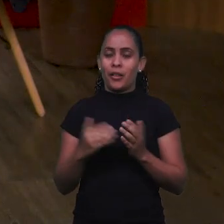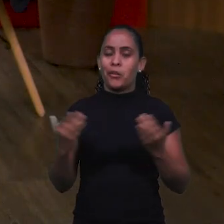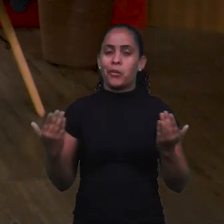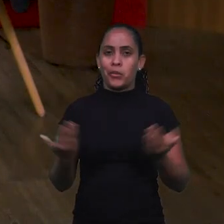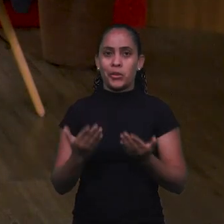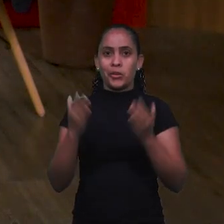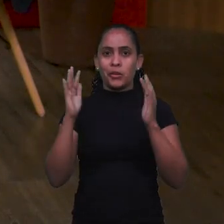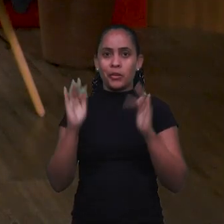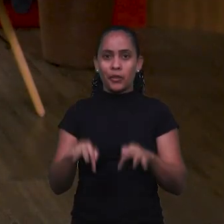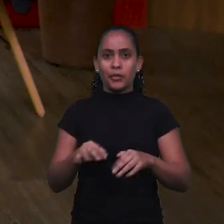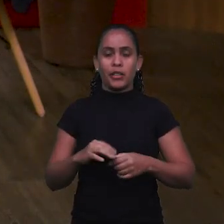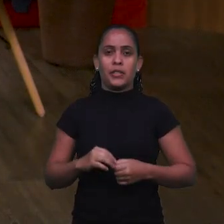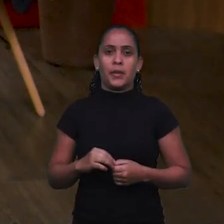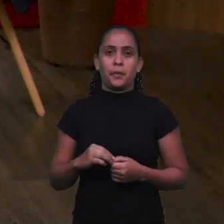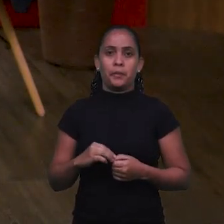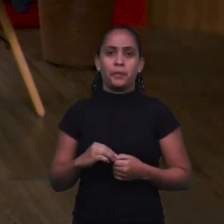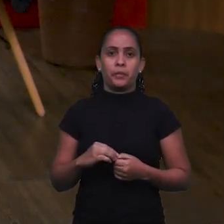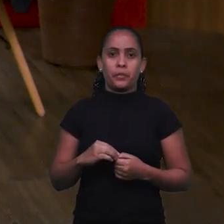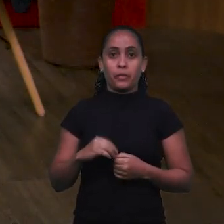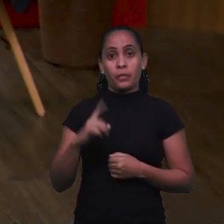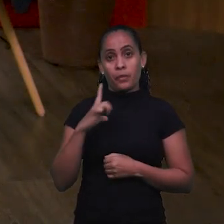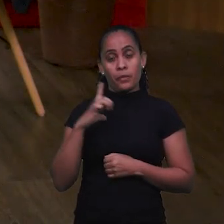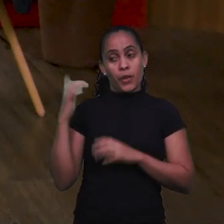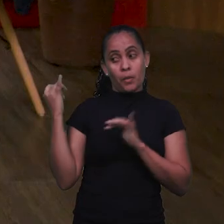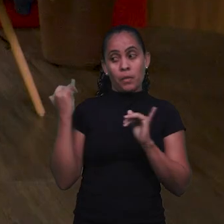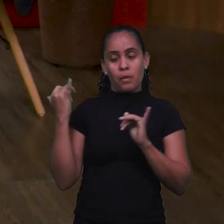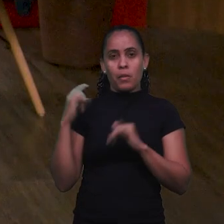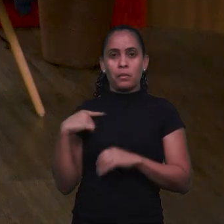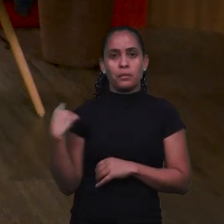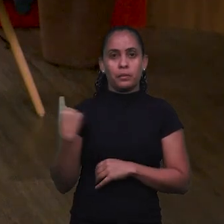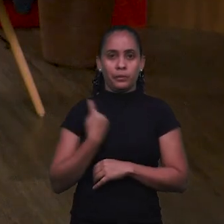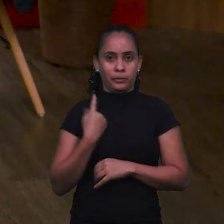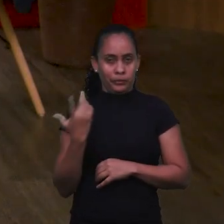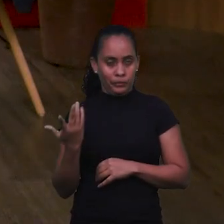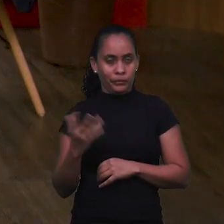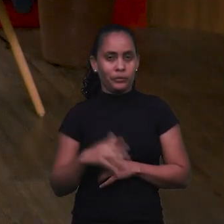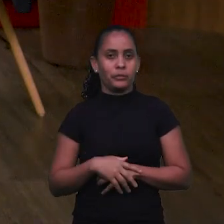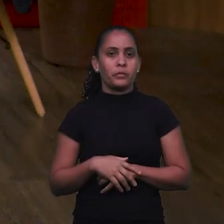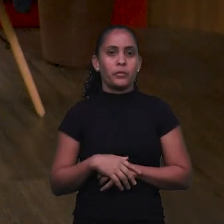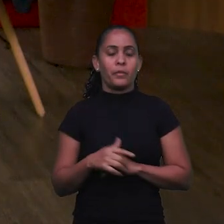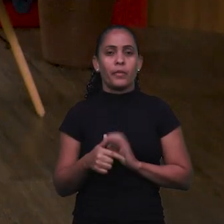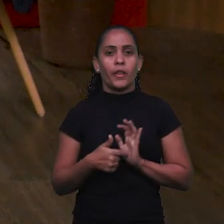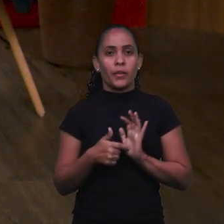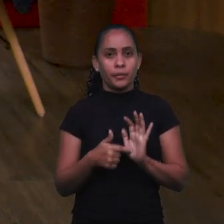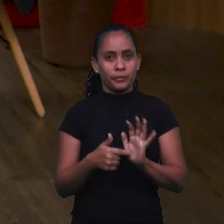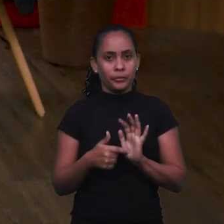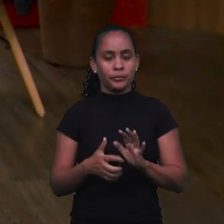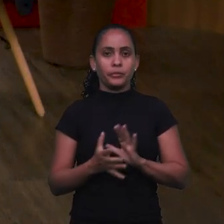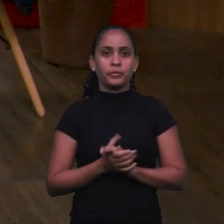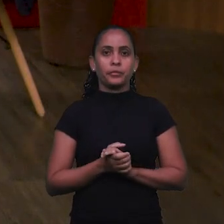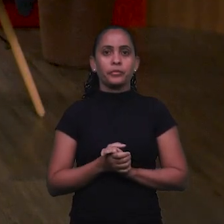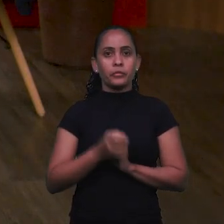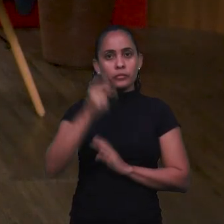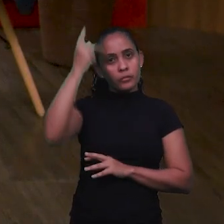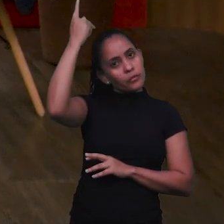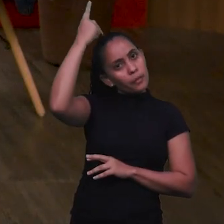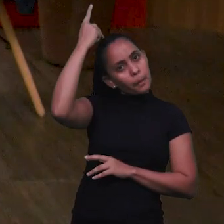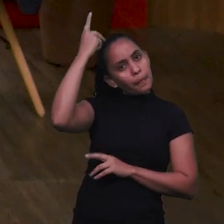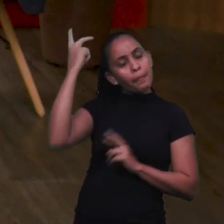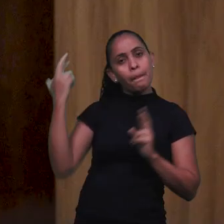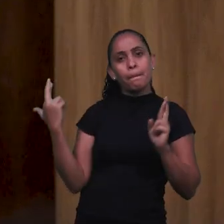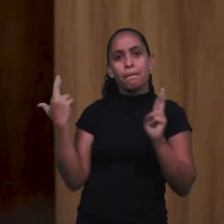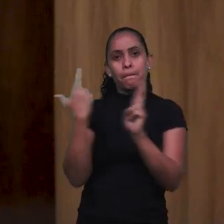vai acabar quando houver o toque da última trombeta. Para nós, o aspecto do pentecostal